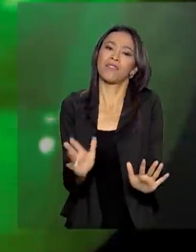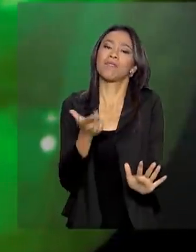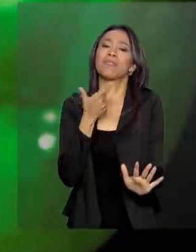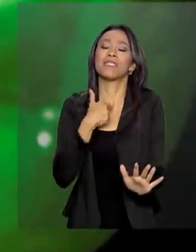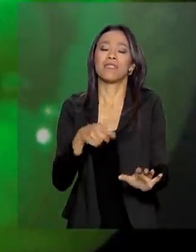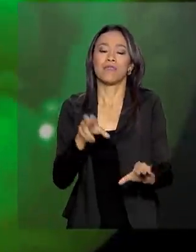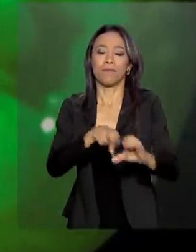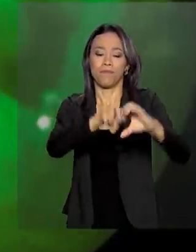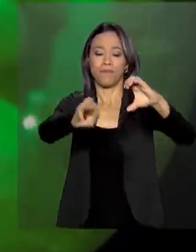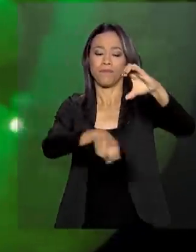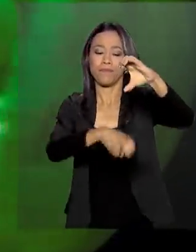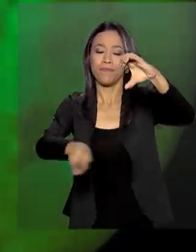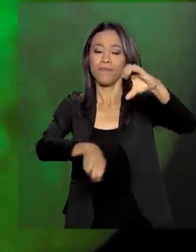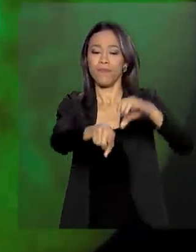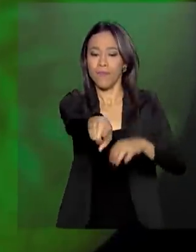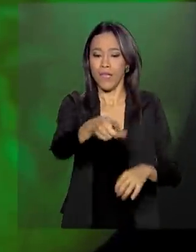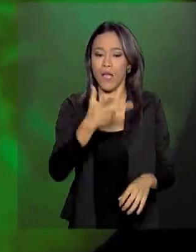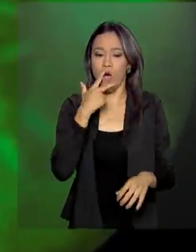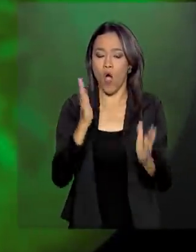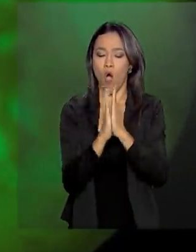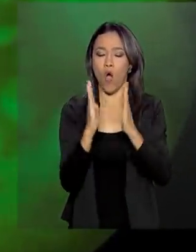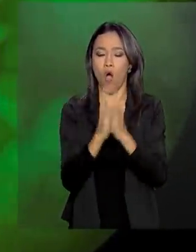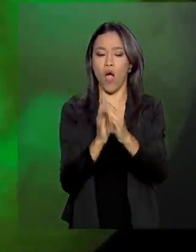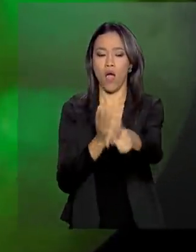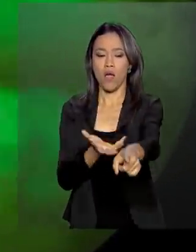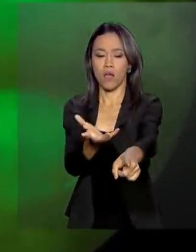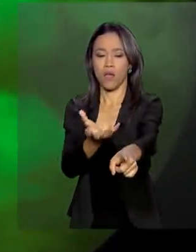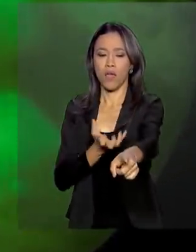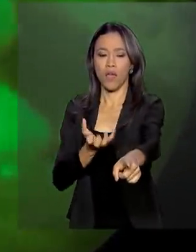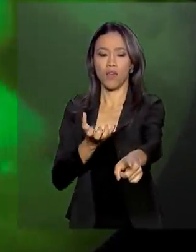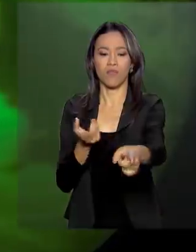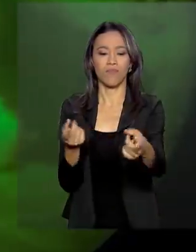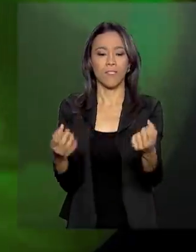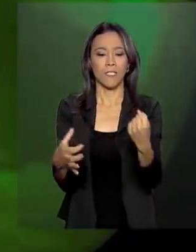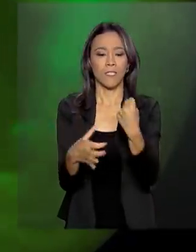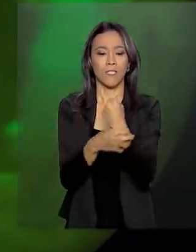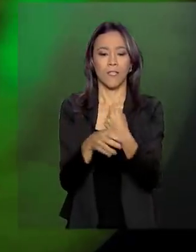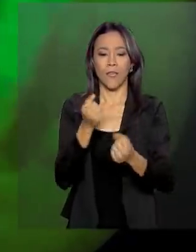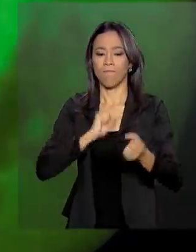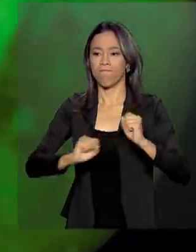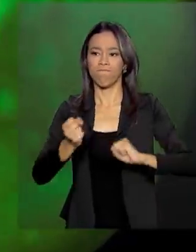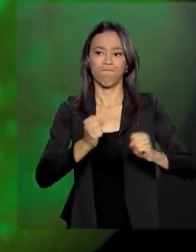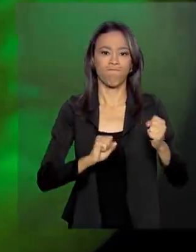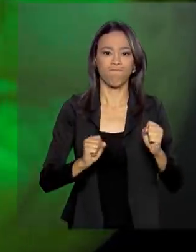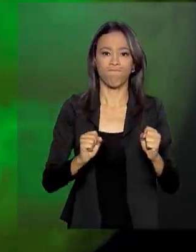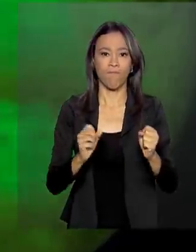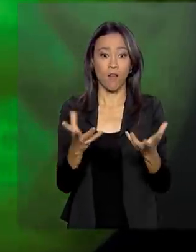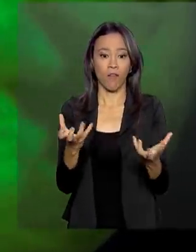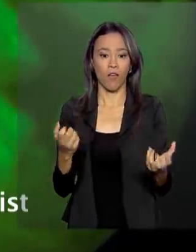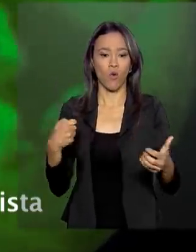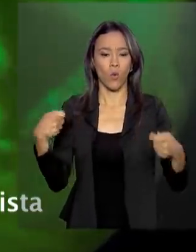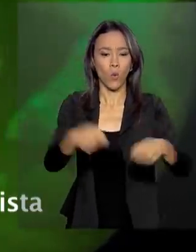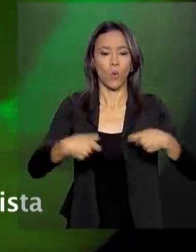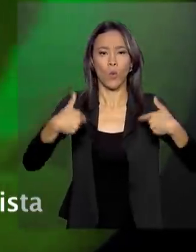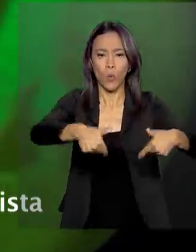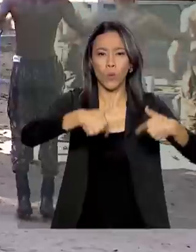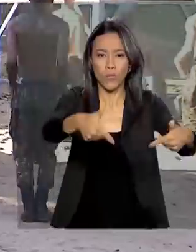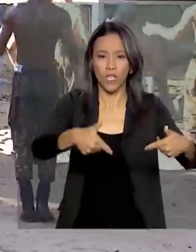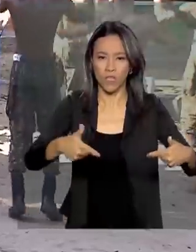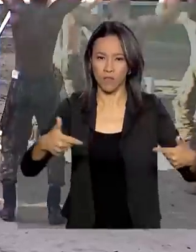a oração do paraquedista diz quero a insegurança ea inquietação gera luta e